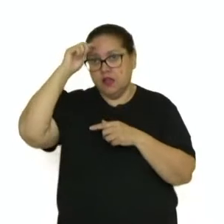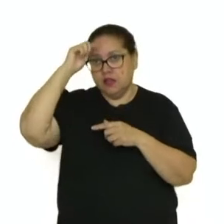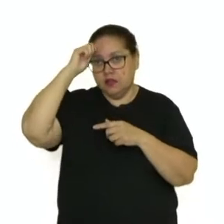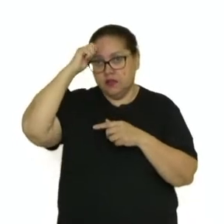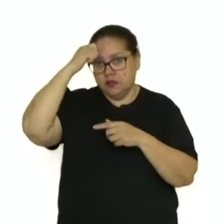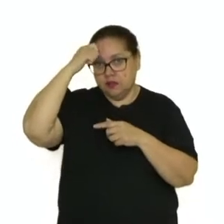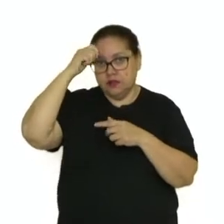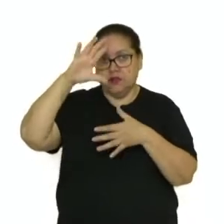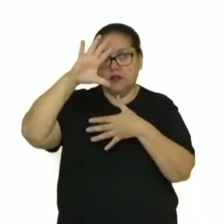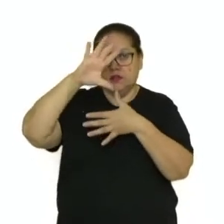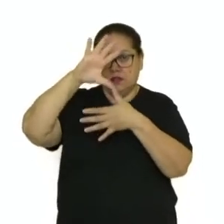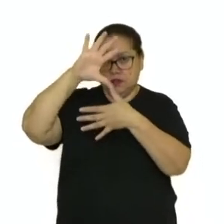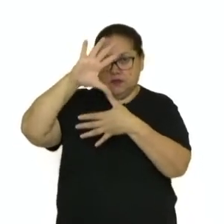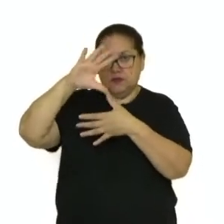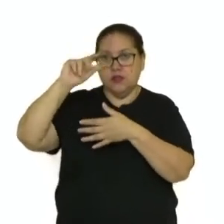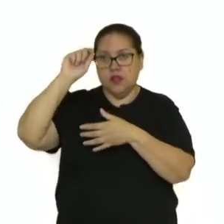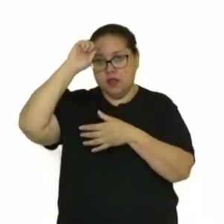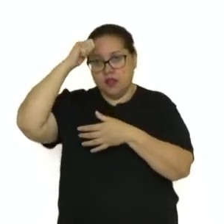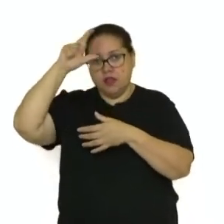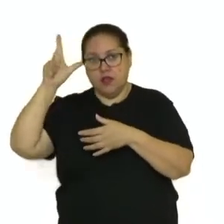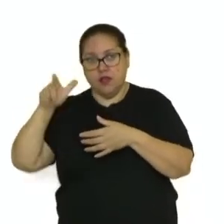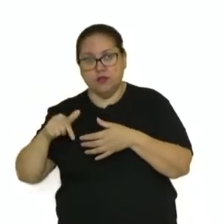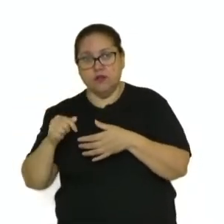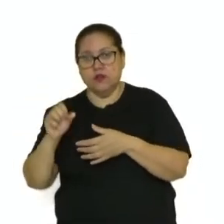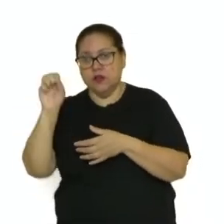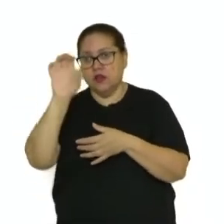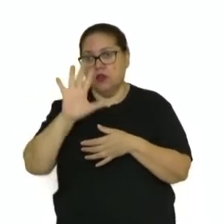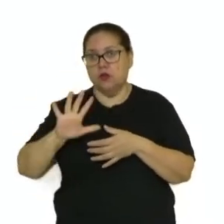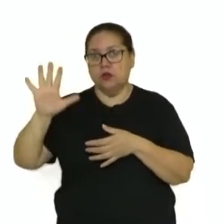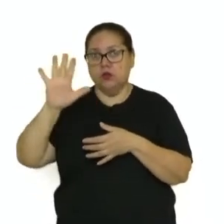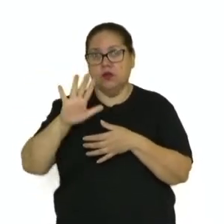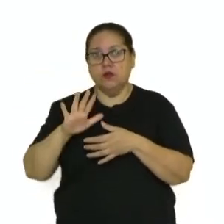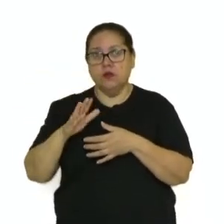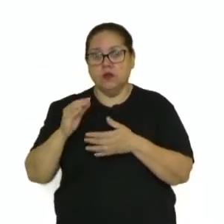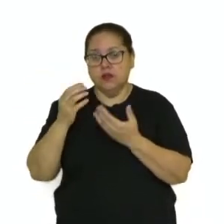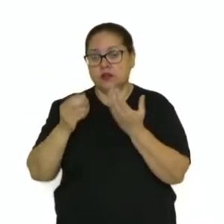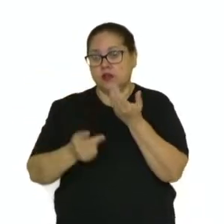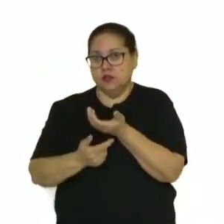a América, a África, temos a Europa, temos a